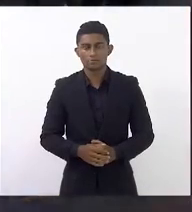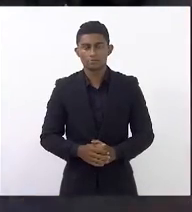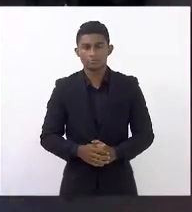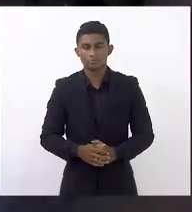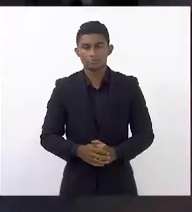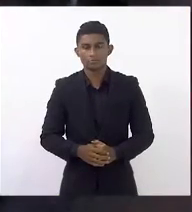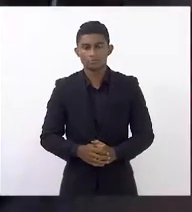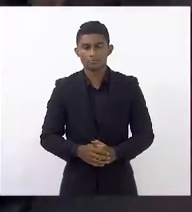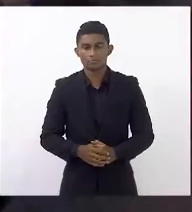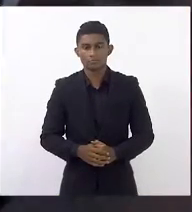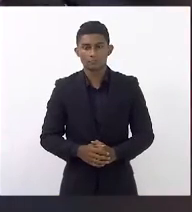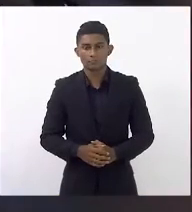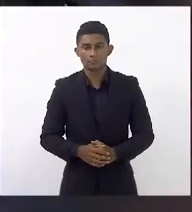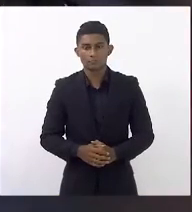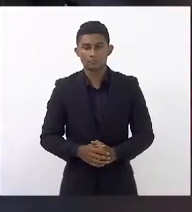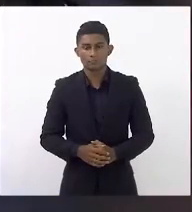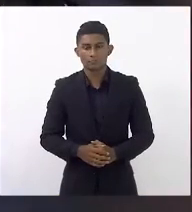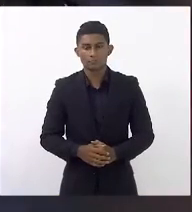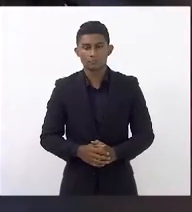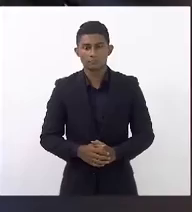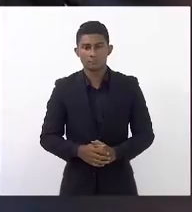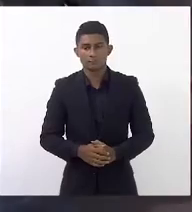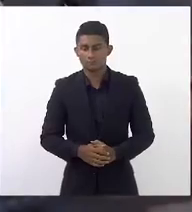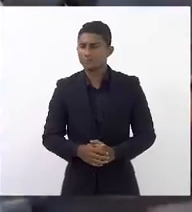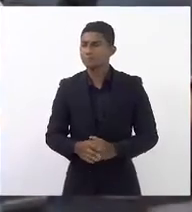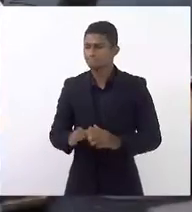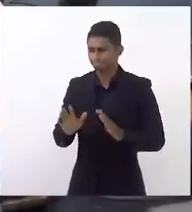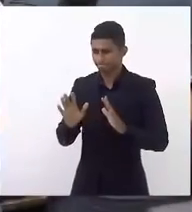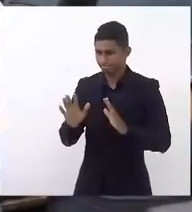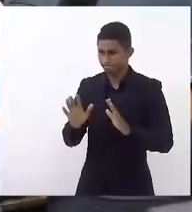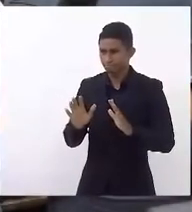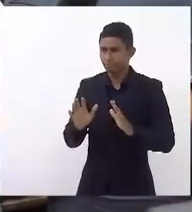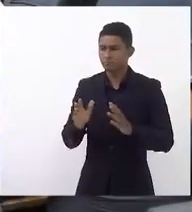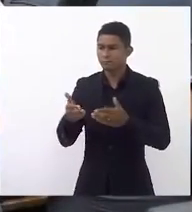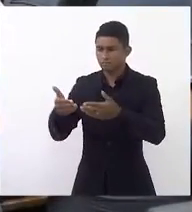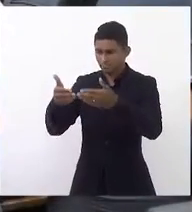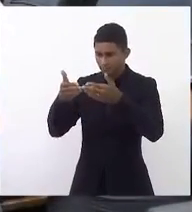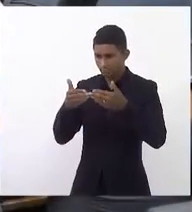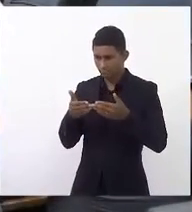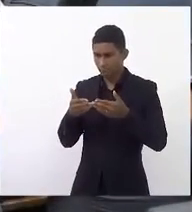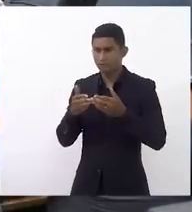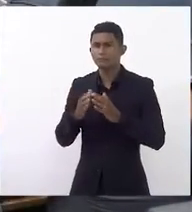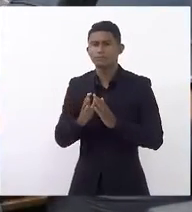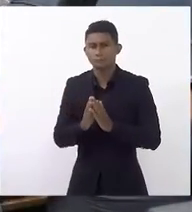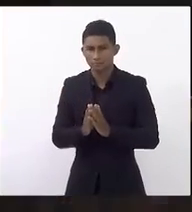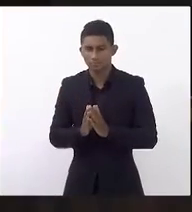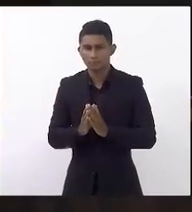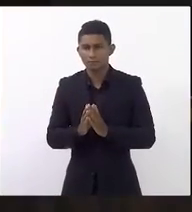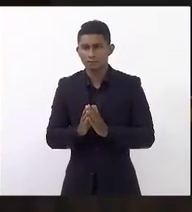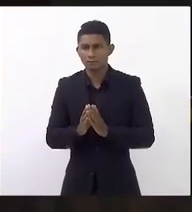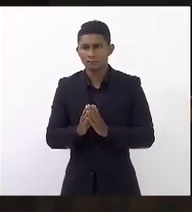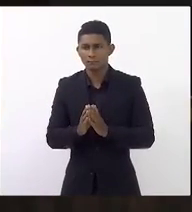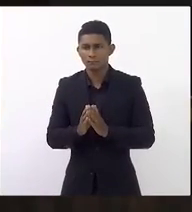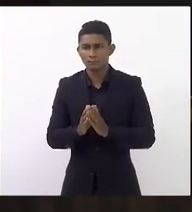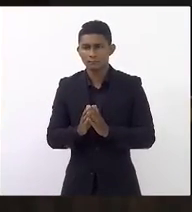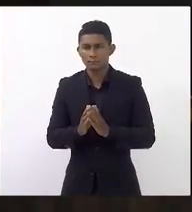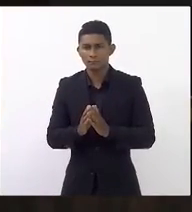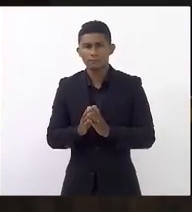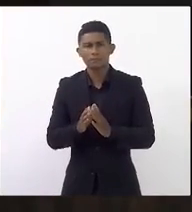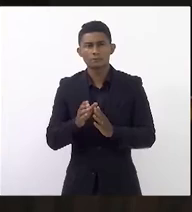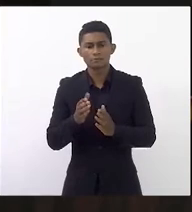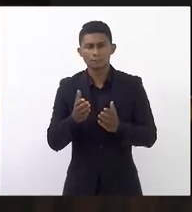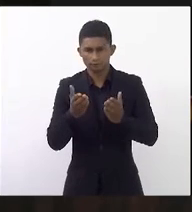Deputado Márcio Pacheco. Presidente. Só uma licença, Vossa Excelência. Ninguém não teve, porque Vossa